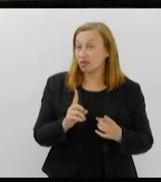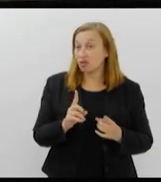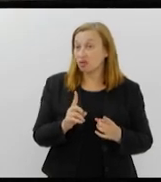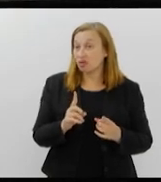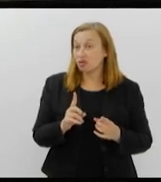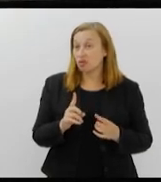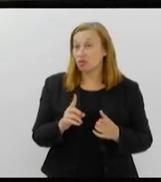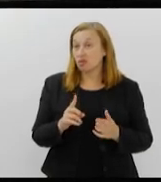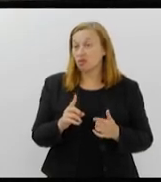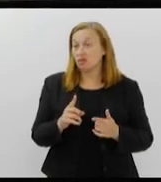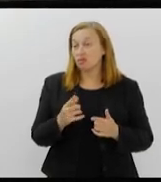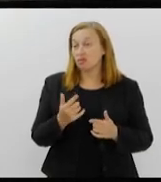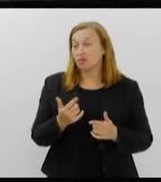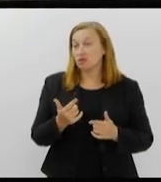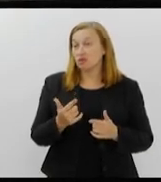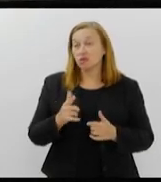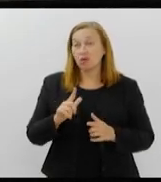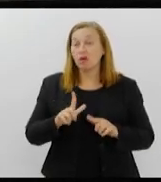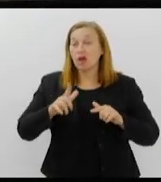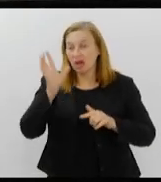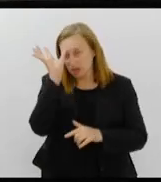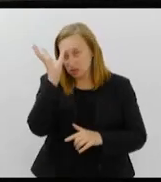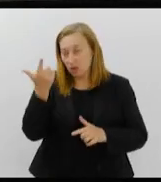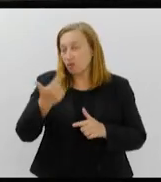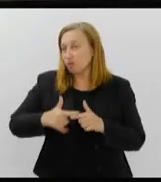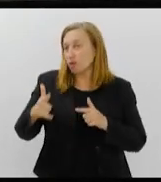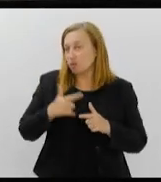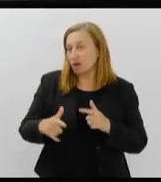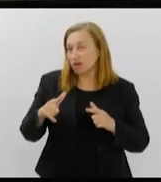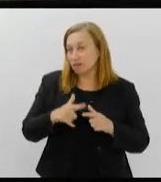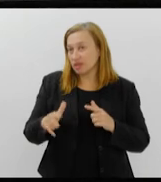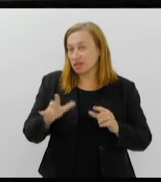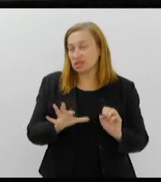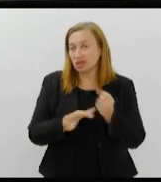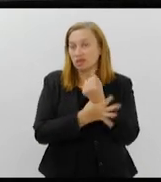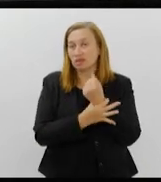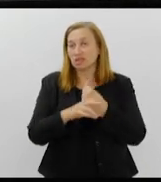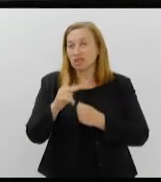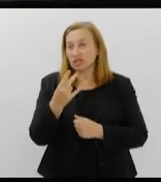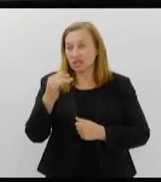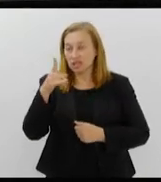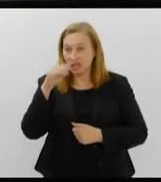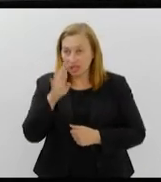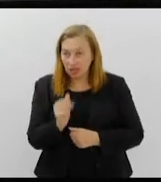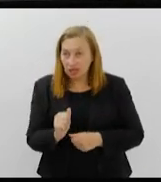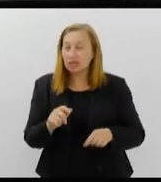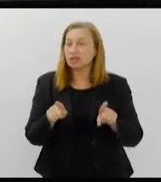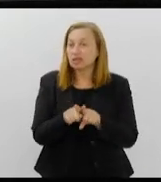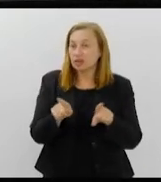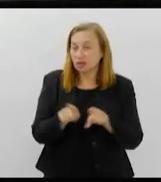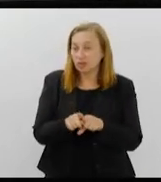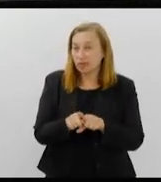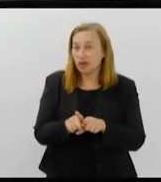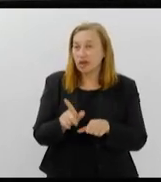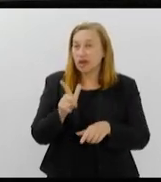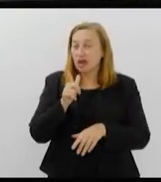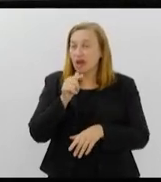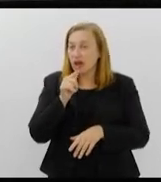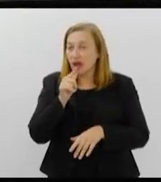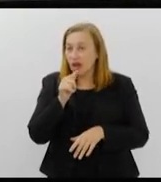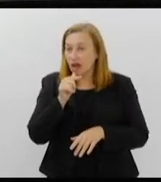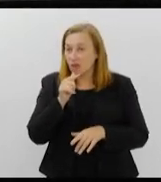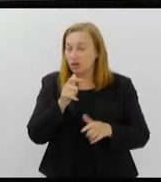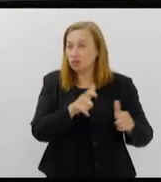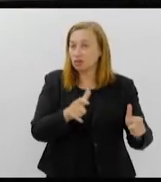problema de segurança hídrica, não enfrenta a questão do abastecimento e saneamento para as populações mais